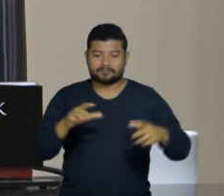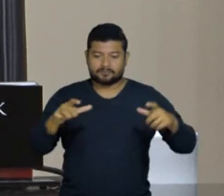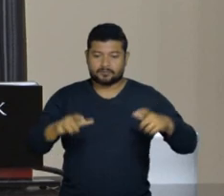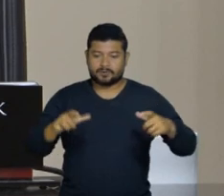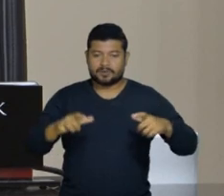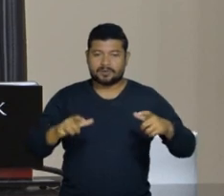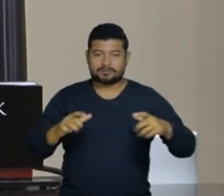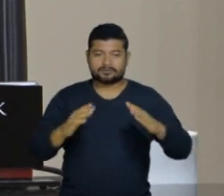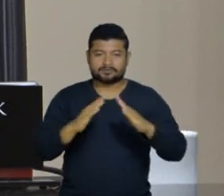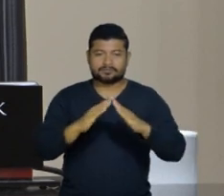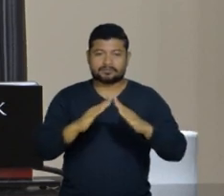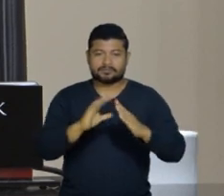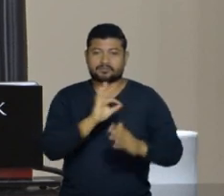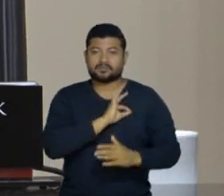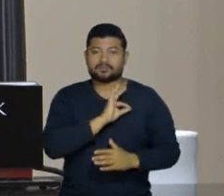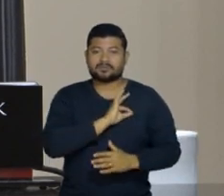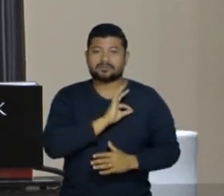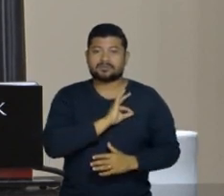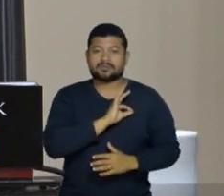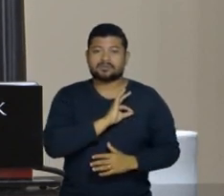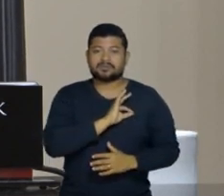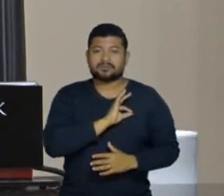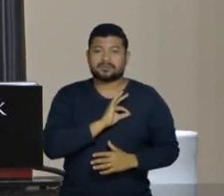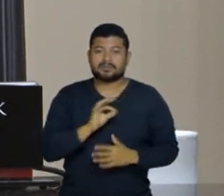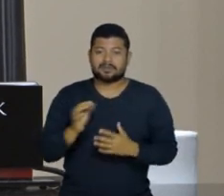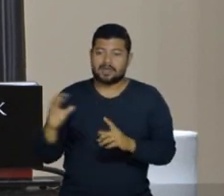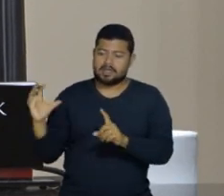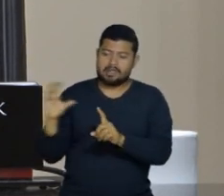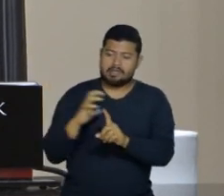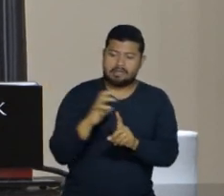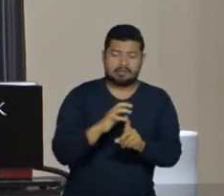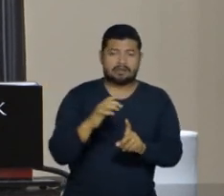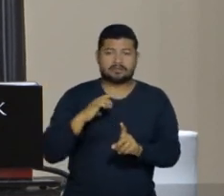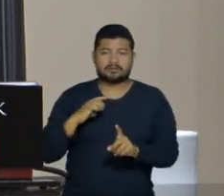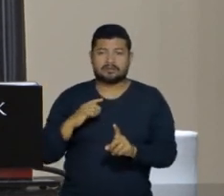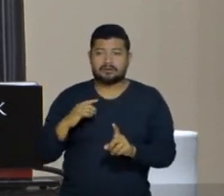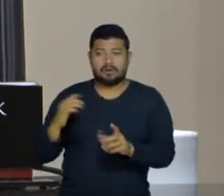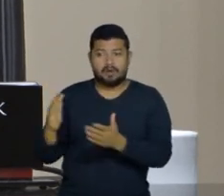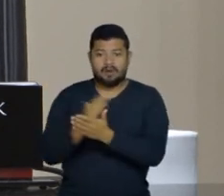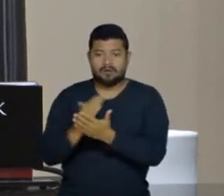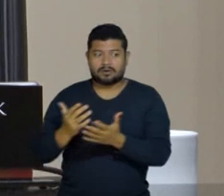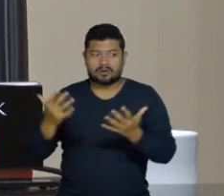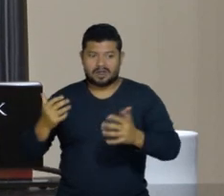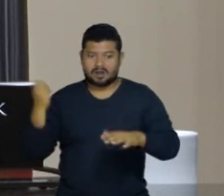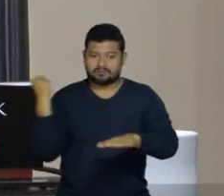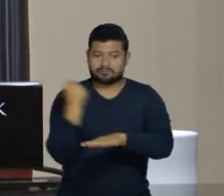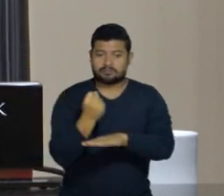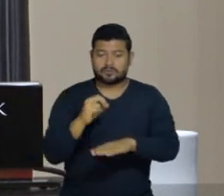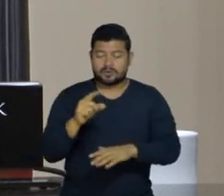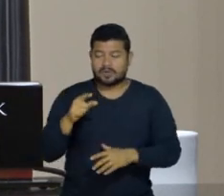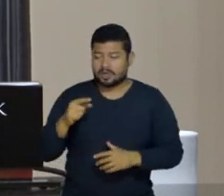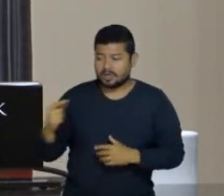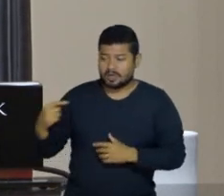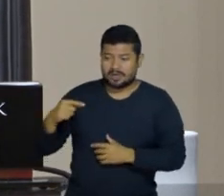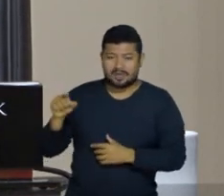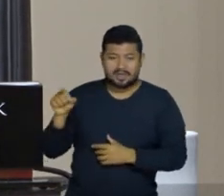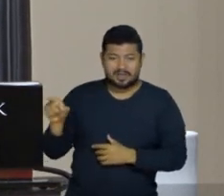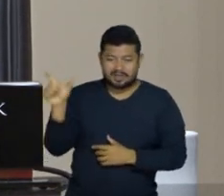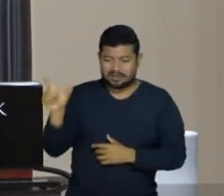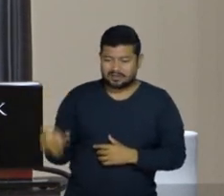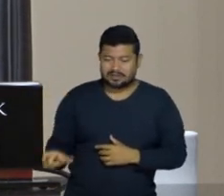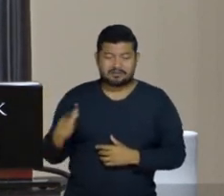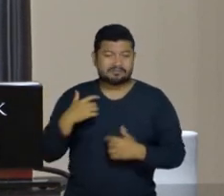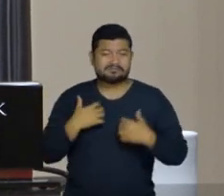foi vítima, ou ele está ameaçado, ele está temeroso,